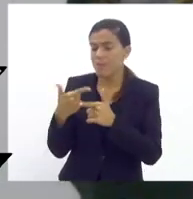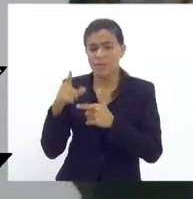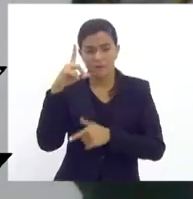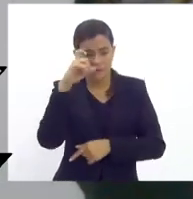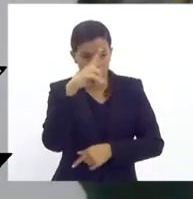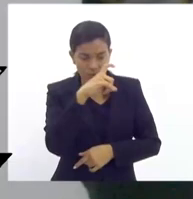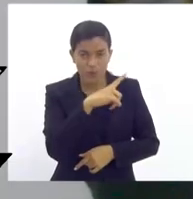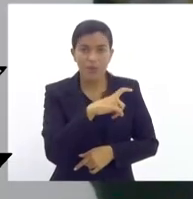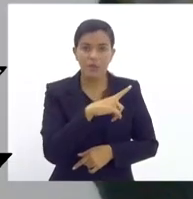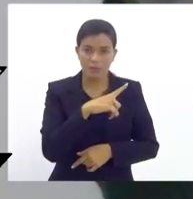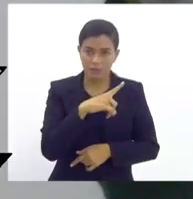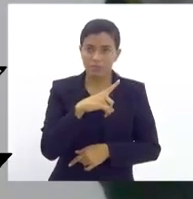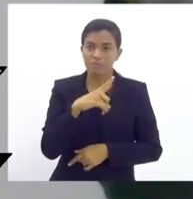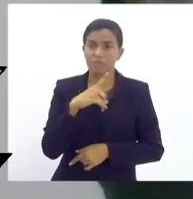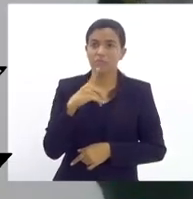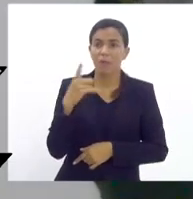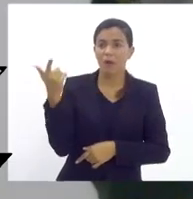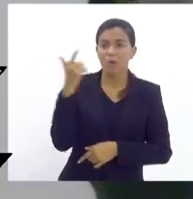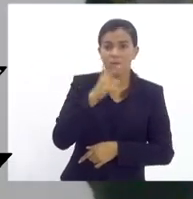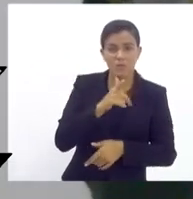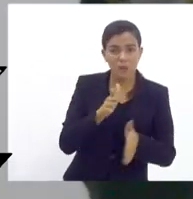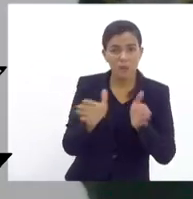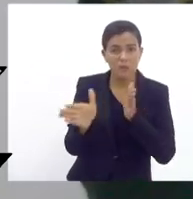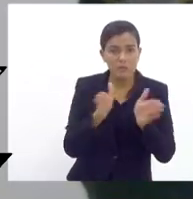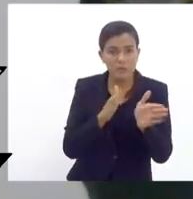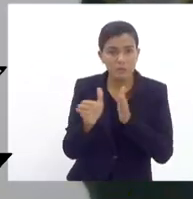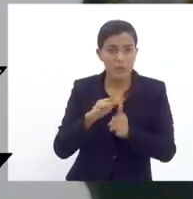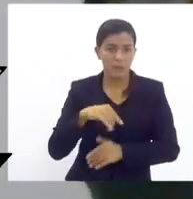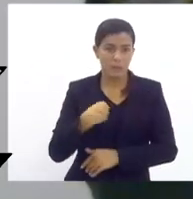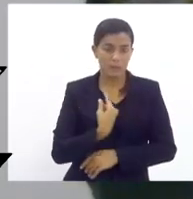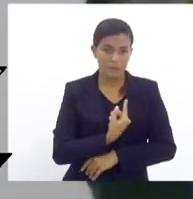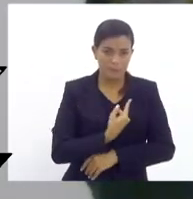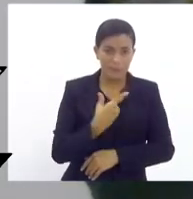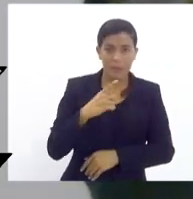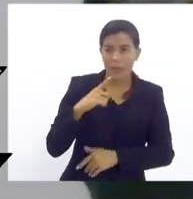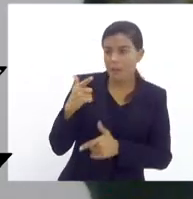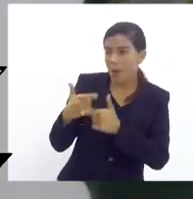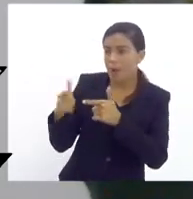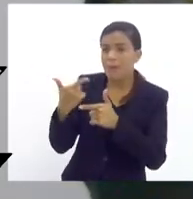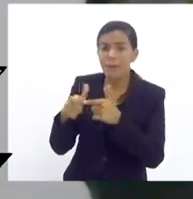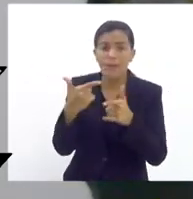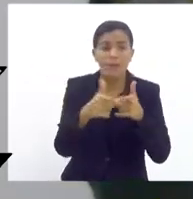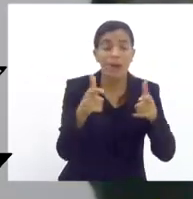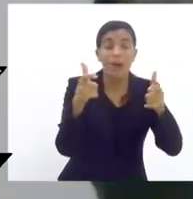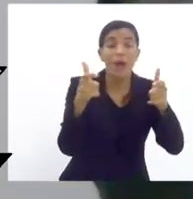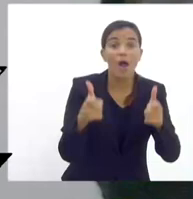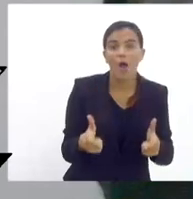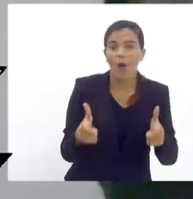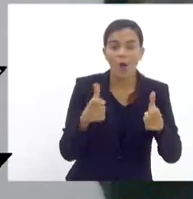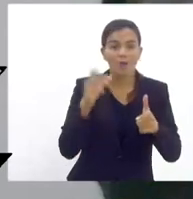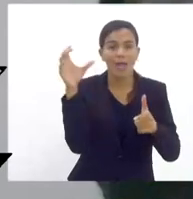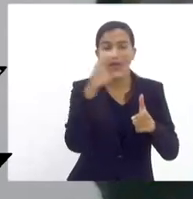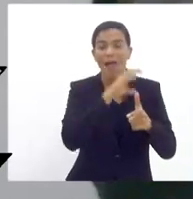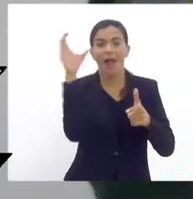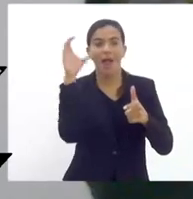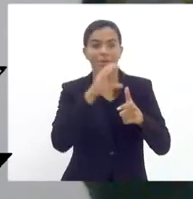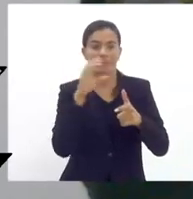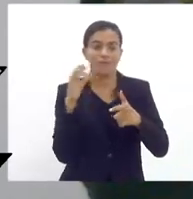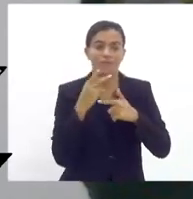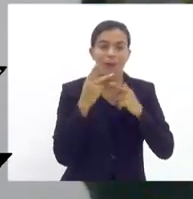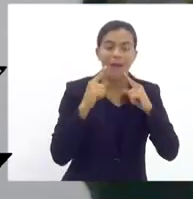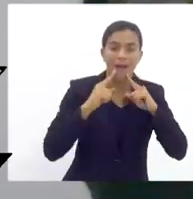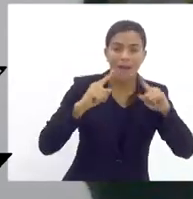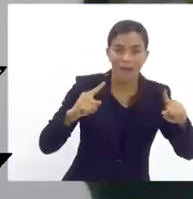para fazer uma sensibilização para a gente sabe se tem problema aonde a gente vai rápido para reclamar